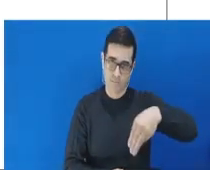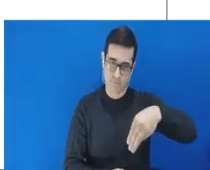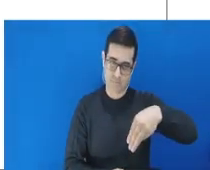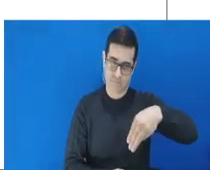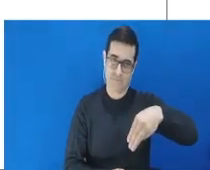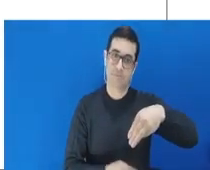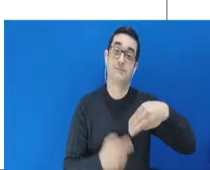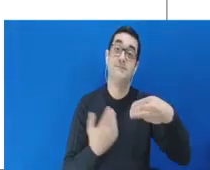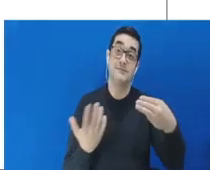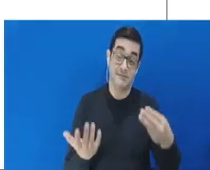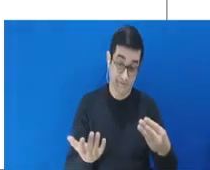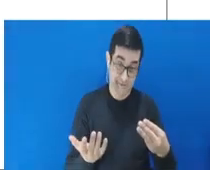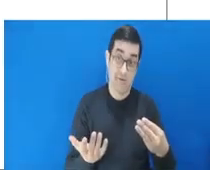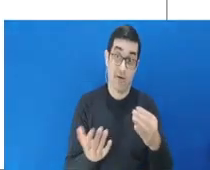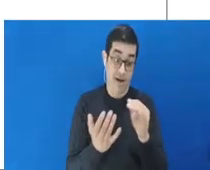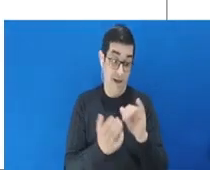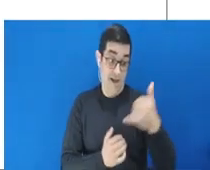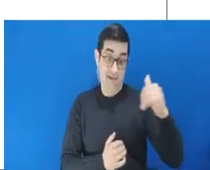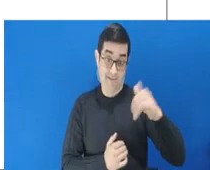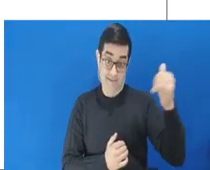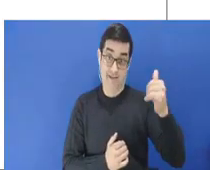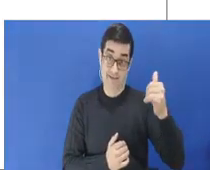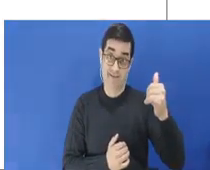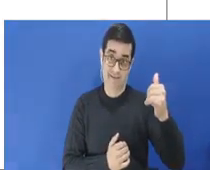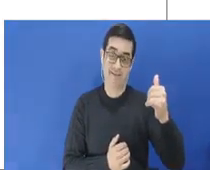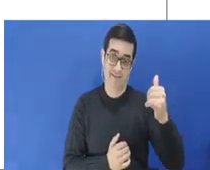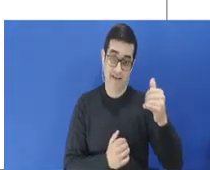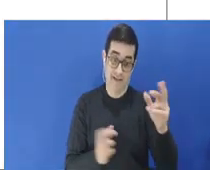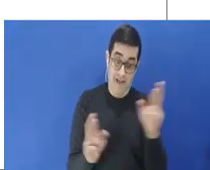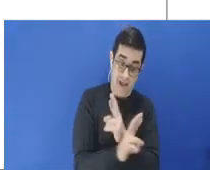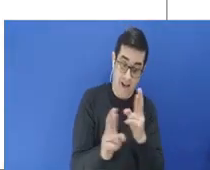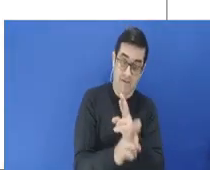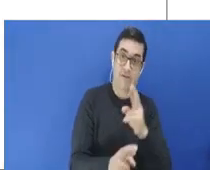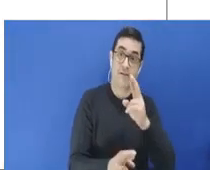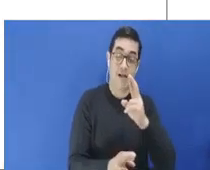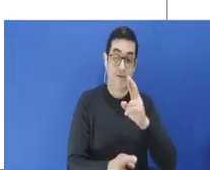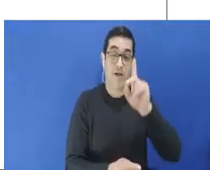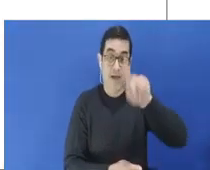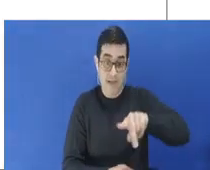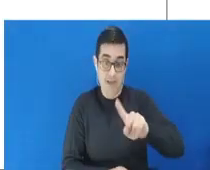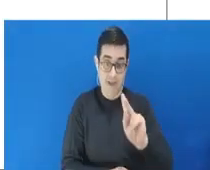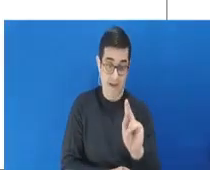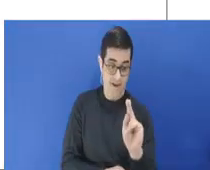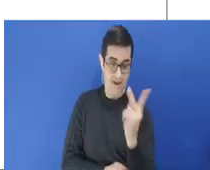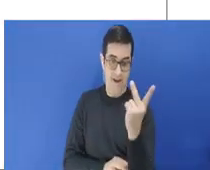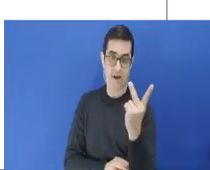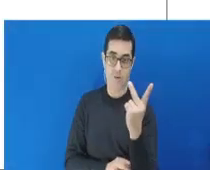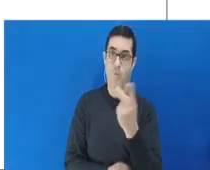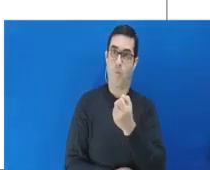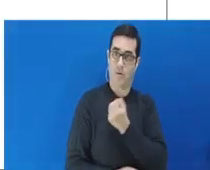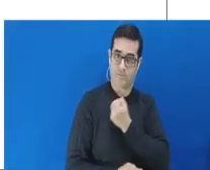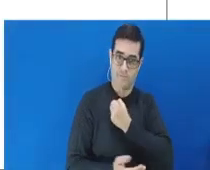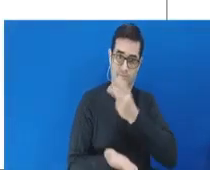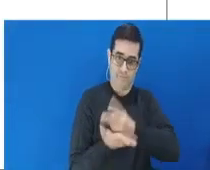E para essa constante, que até então para ele era apenas um número, 6,26